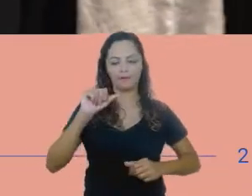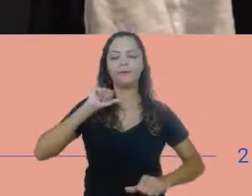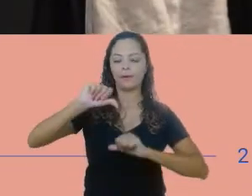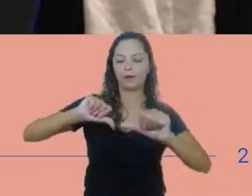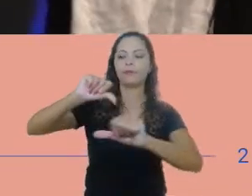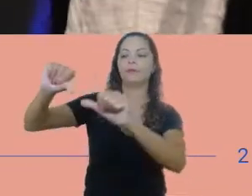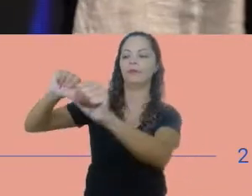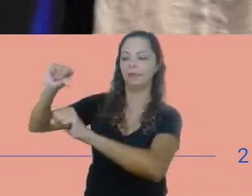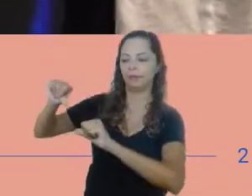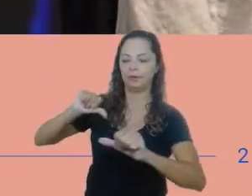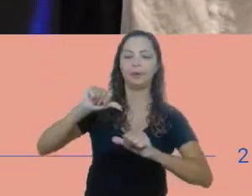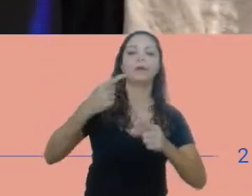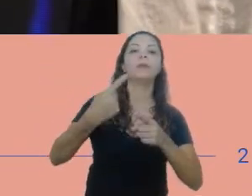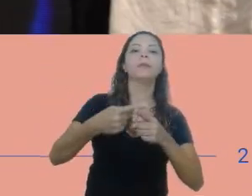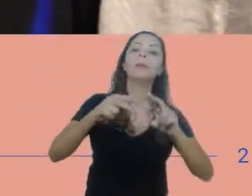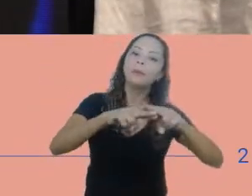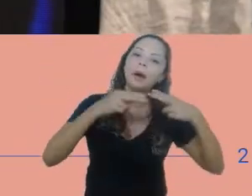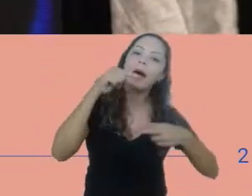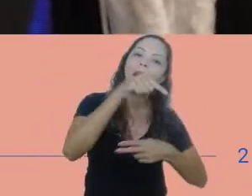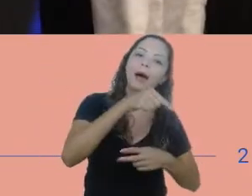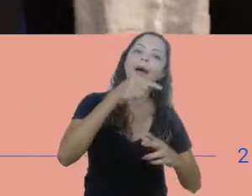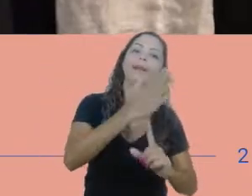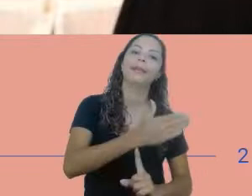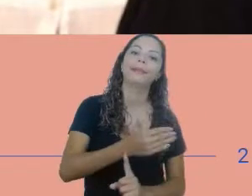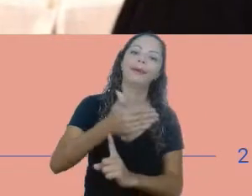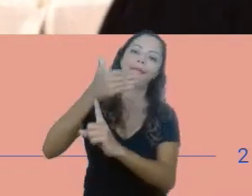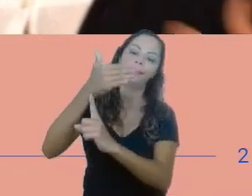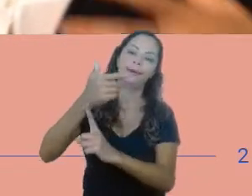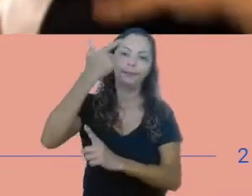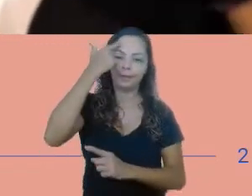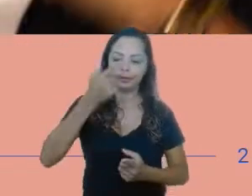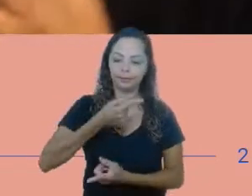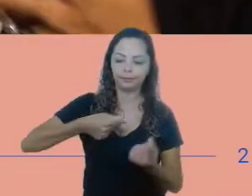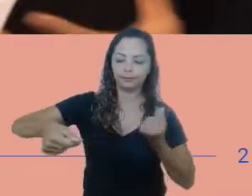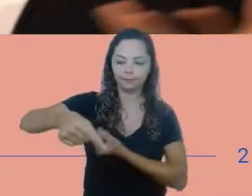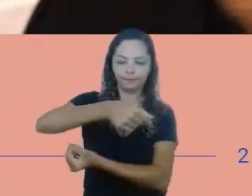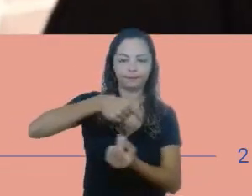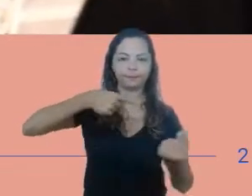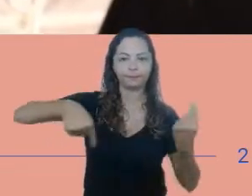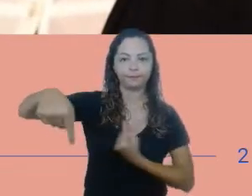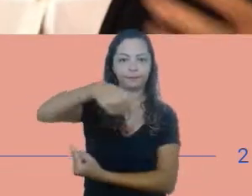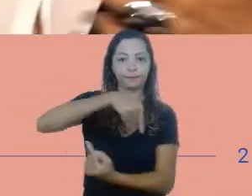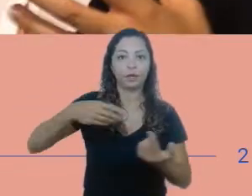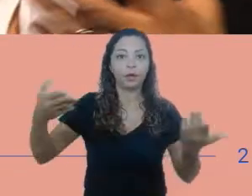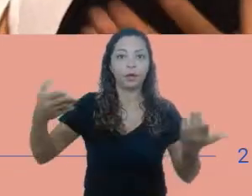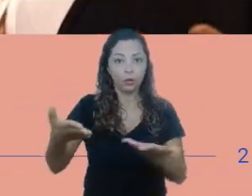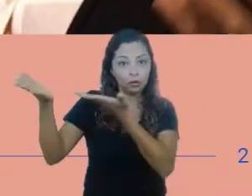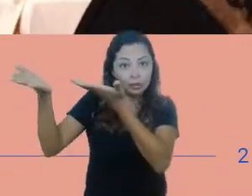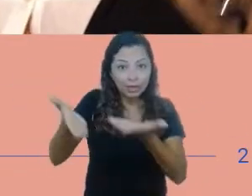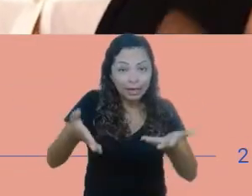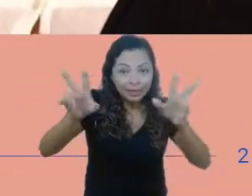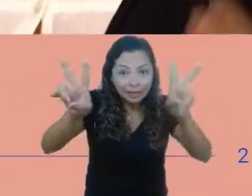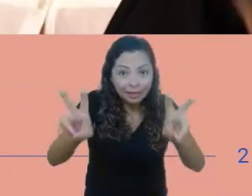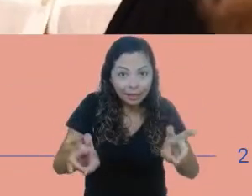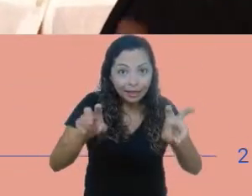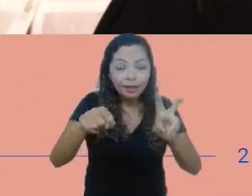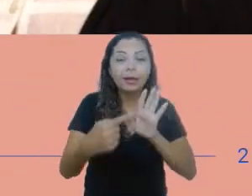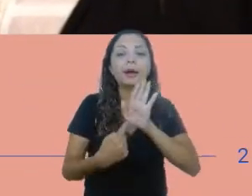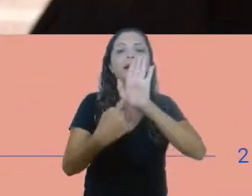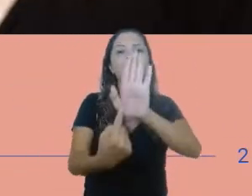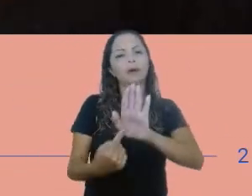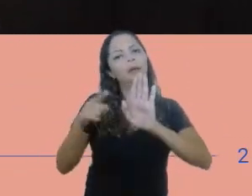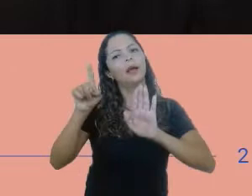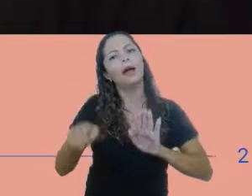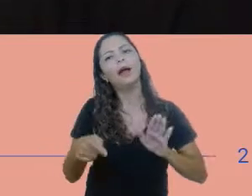esse debate da economia circular o contexto de São Paulo século IX na como que a tecnologia como que a Inovação vai